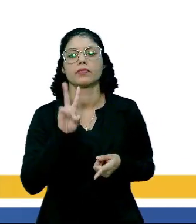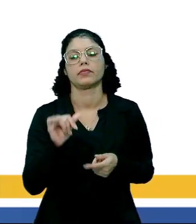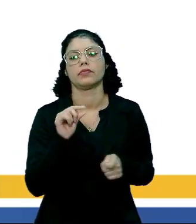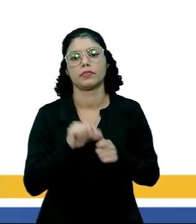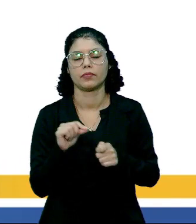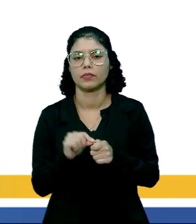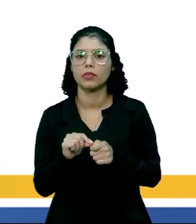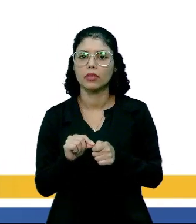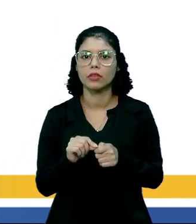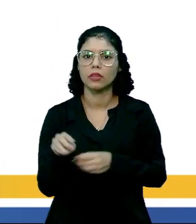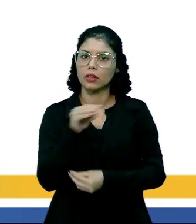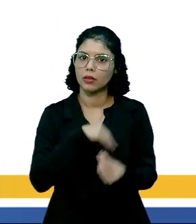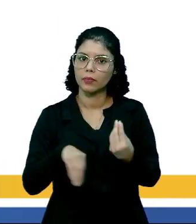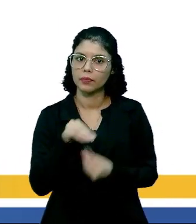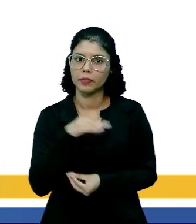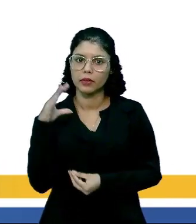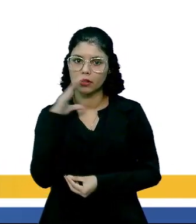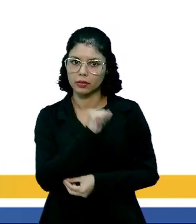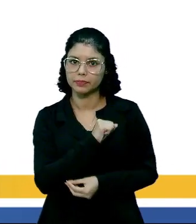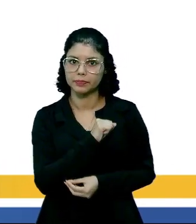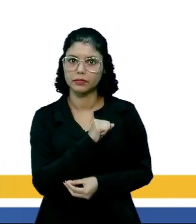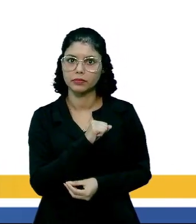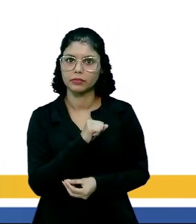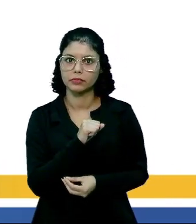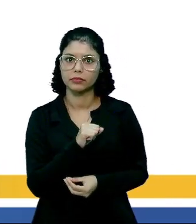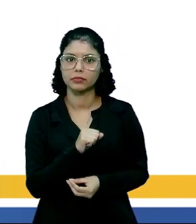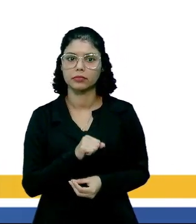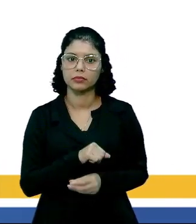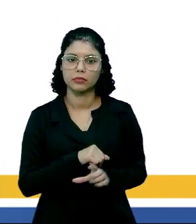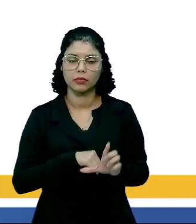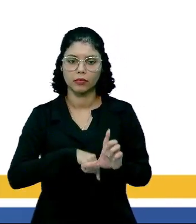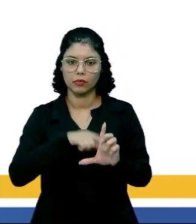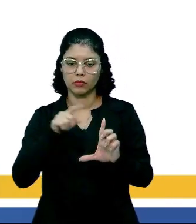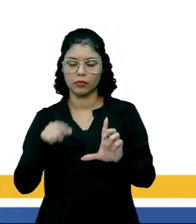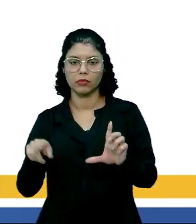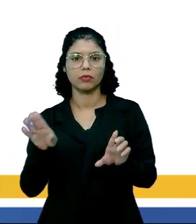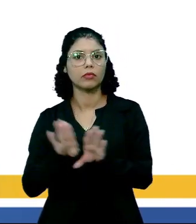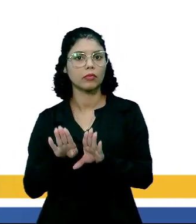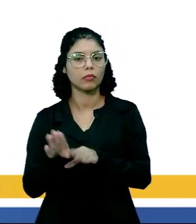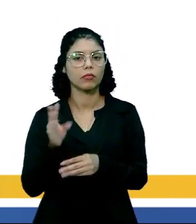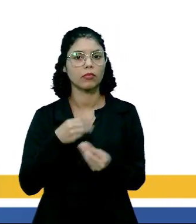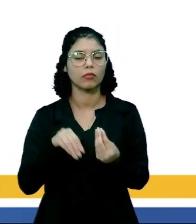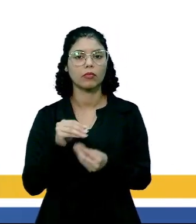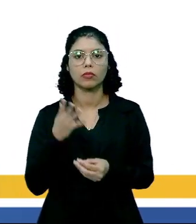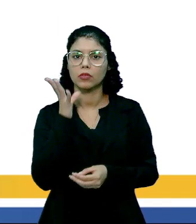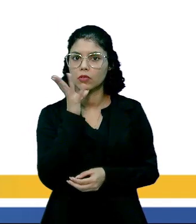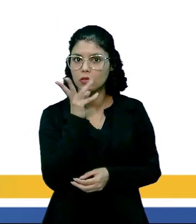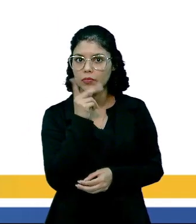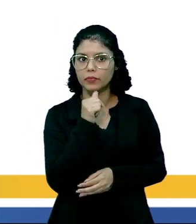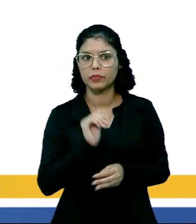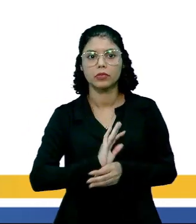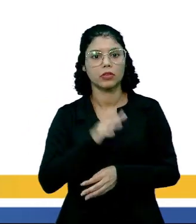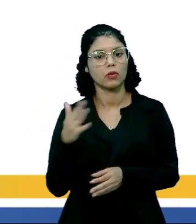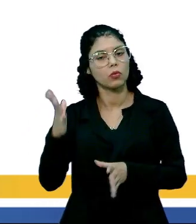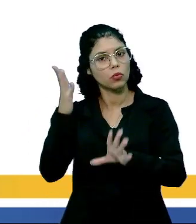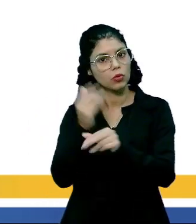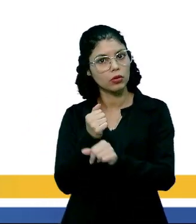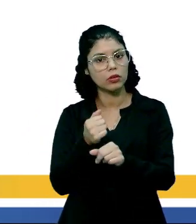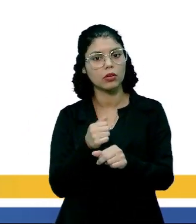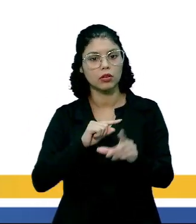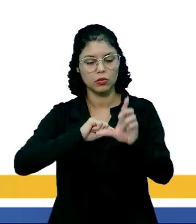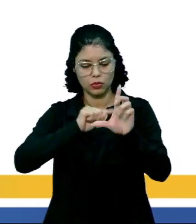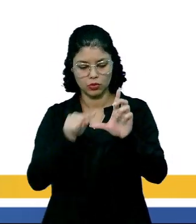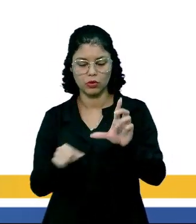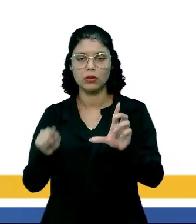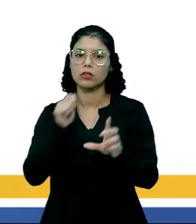com que a reação ela seja mais rápida então a curva maior eu tenho uma reação mais lenta quando eu adiciono uma curva